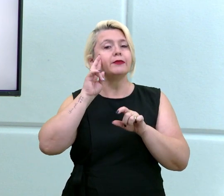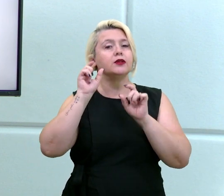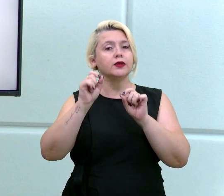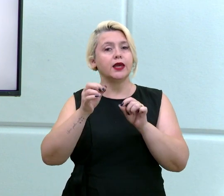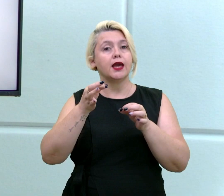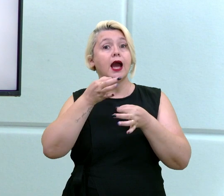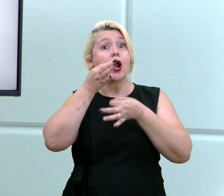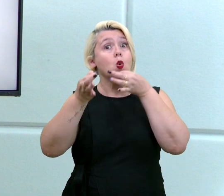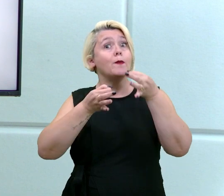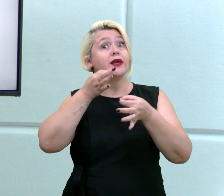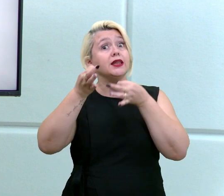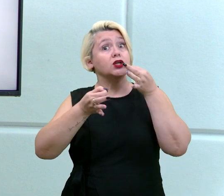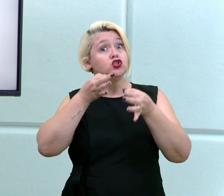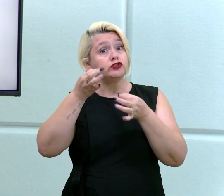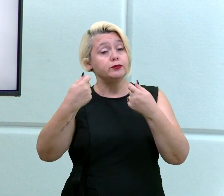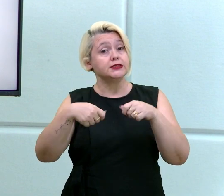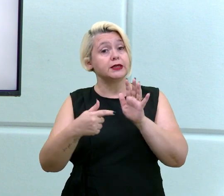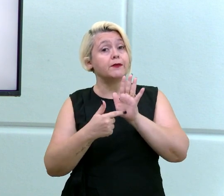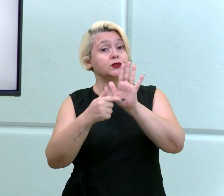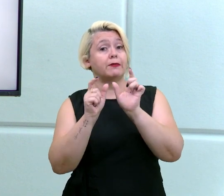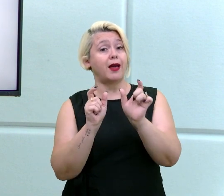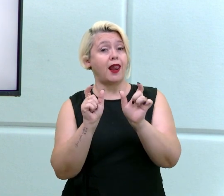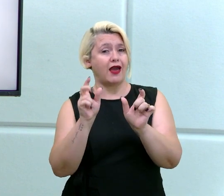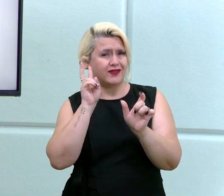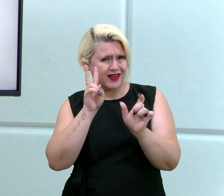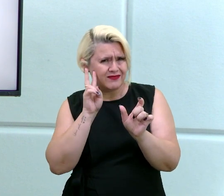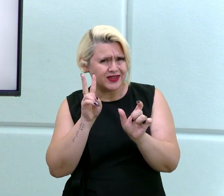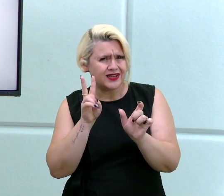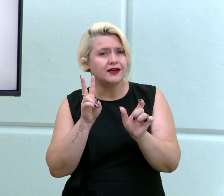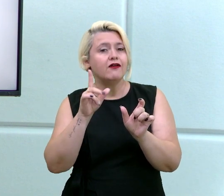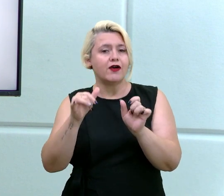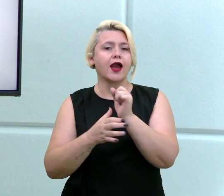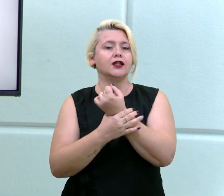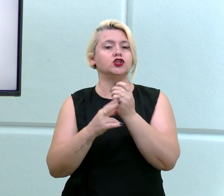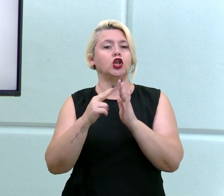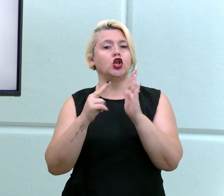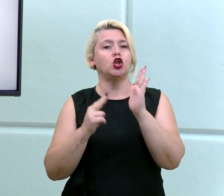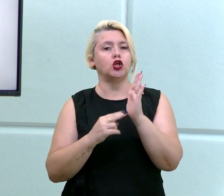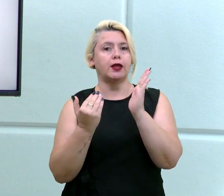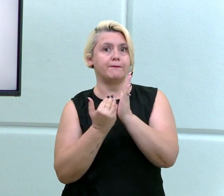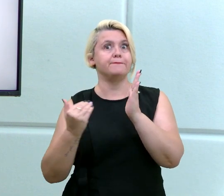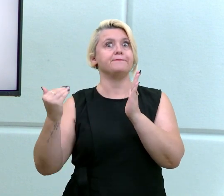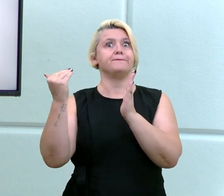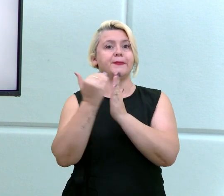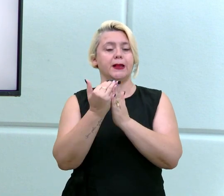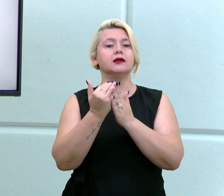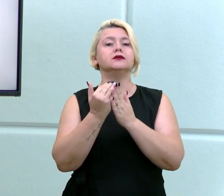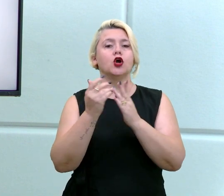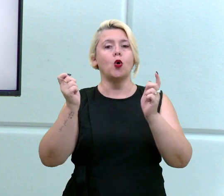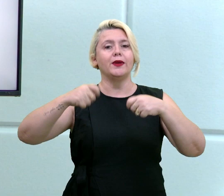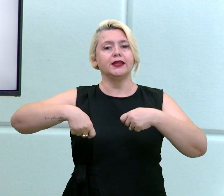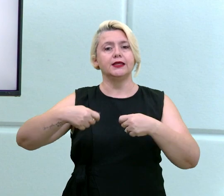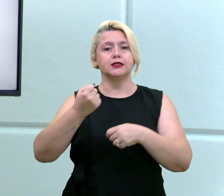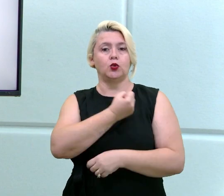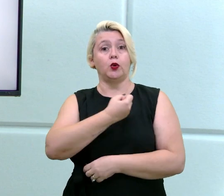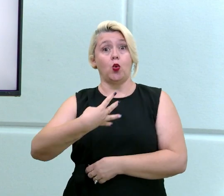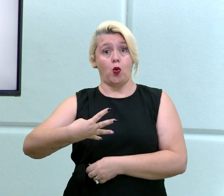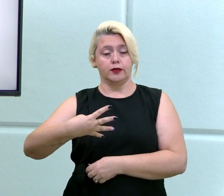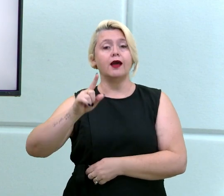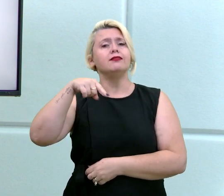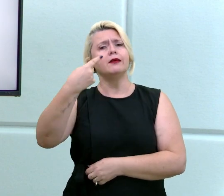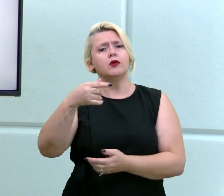devem aparecer no início dos parágrafos. Lembra que isso vai garantir a nota na competência 4. E depois a gente vai